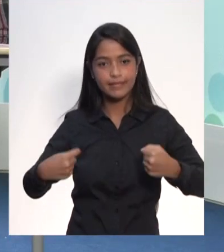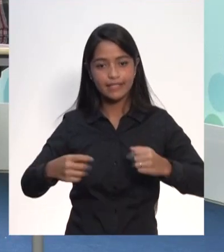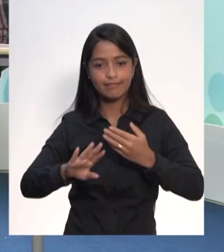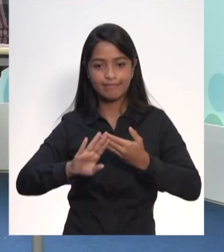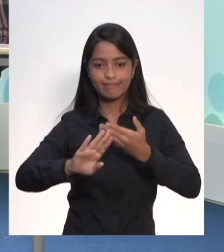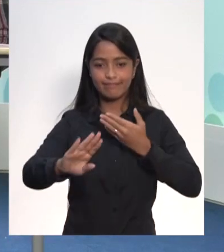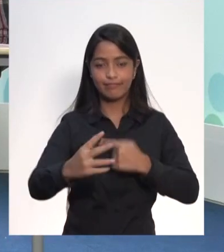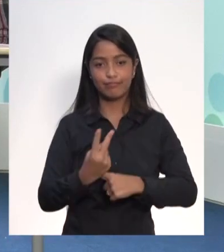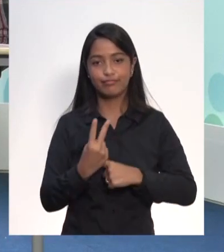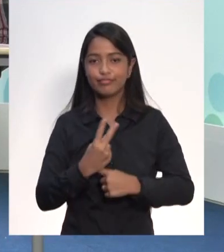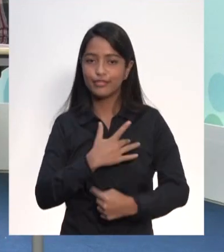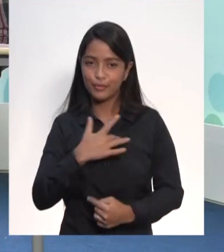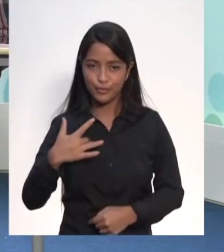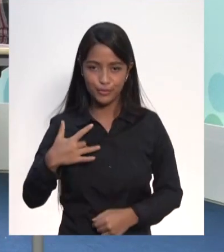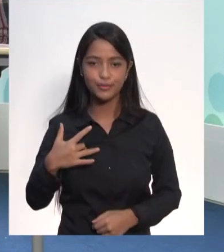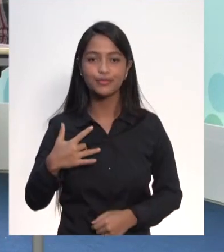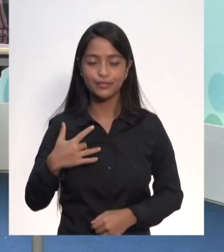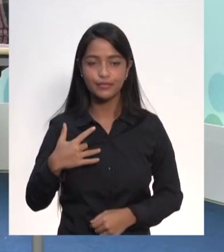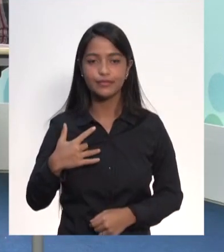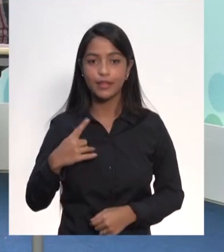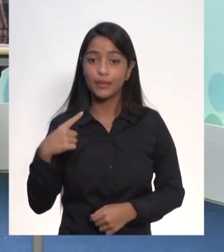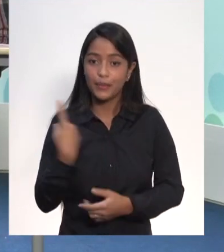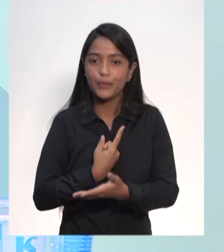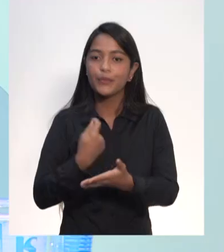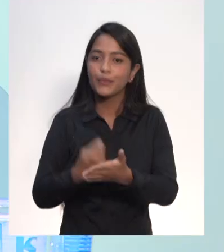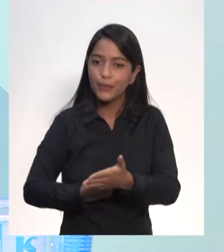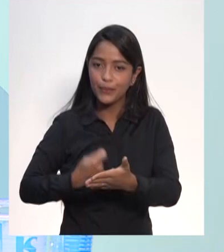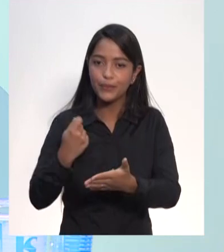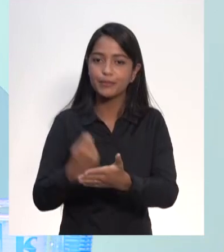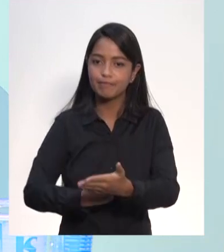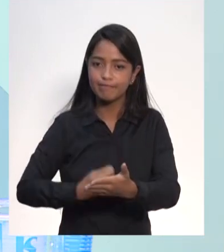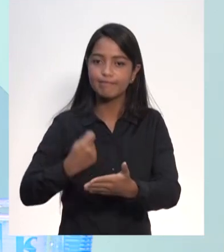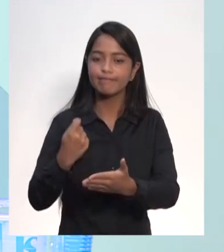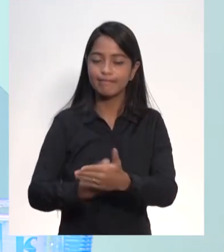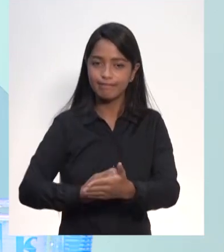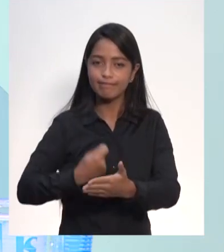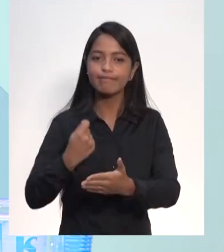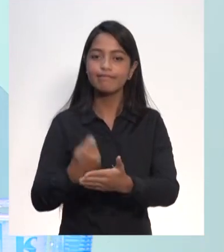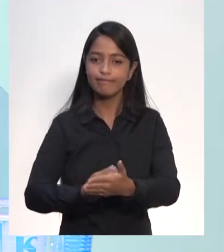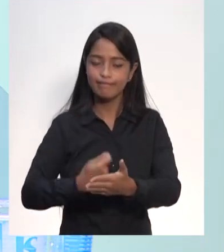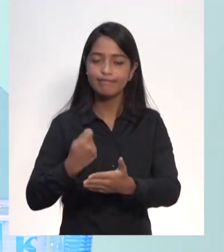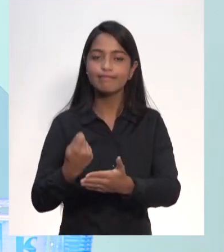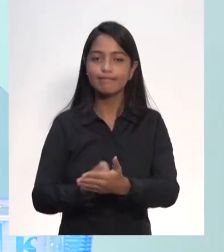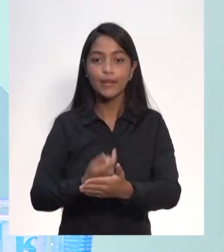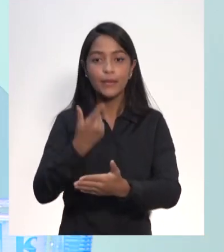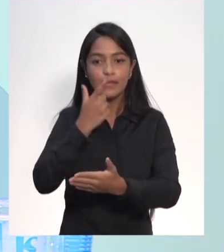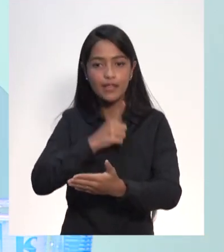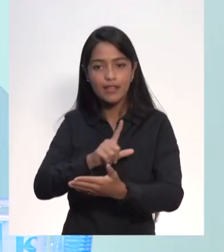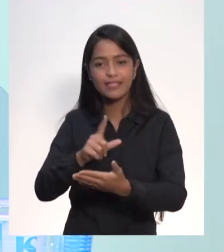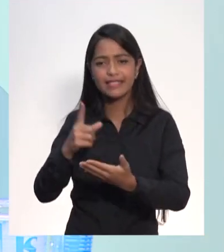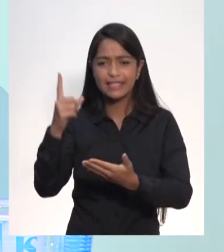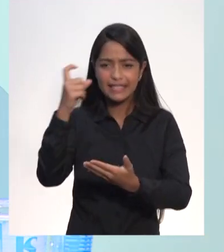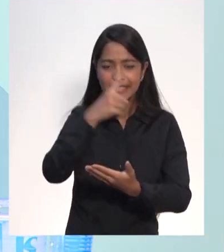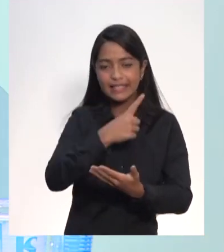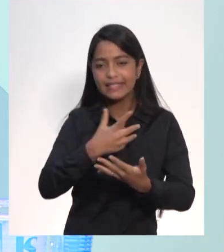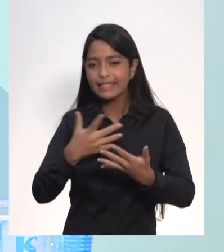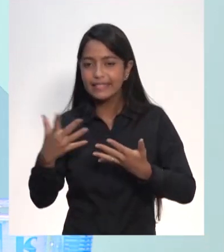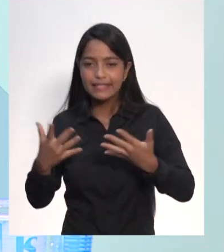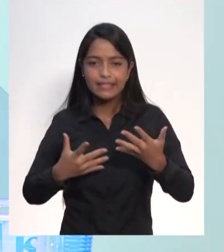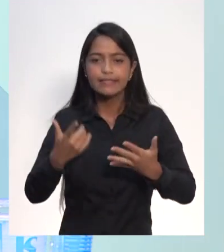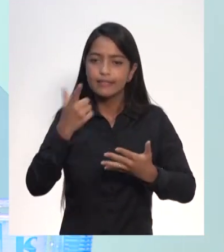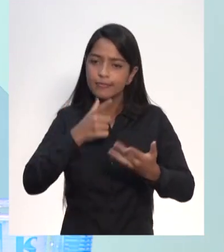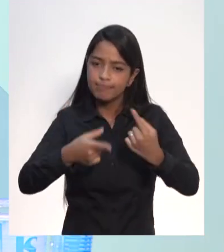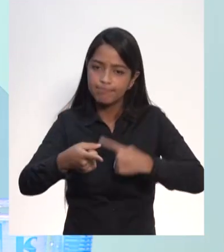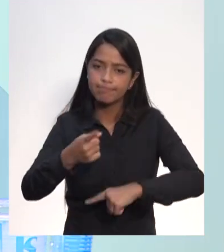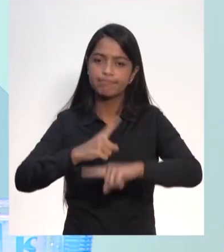de saúde, nessa luta que todos nós estamos travando para que possamos superar esse momento de dificuldade da melhor